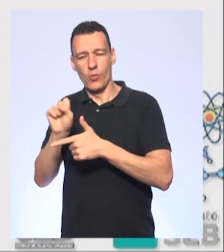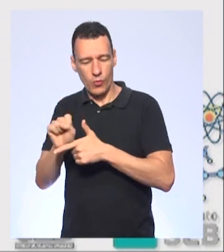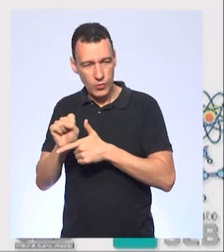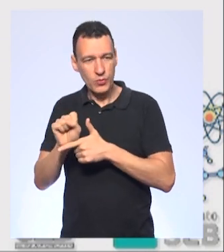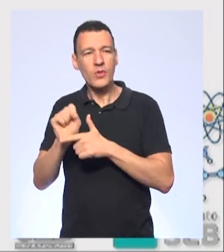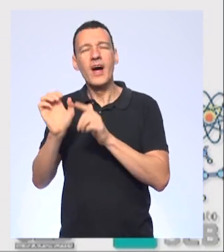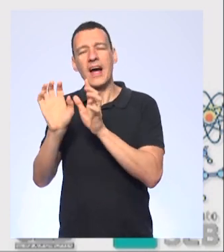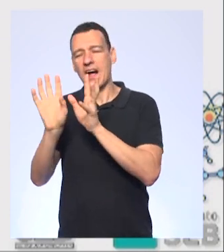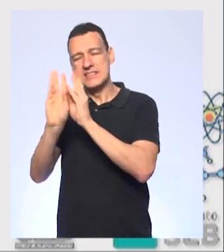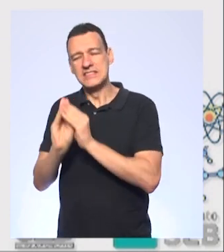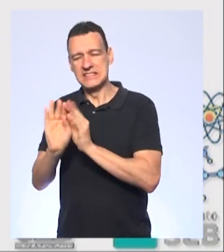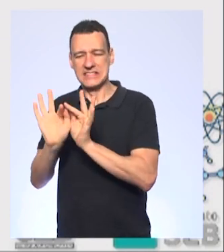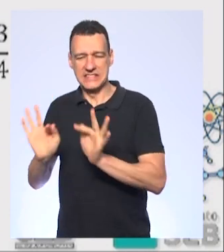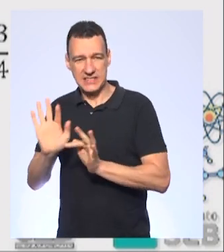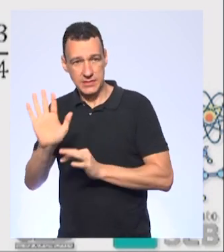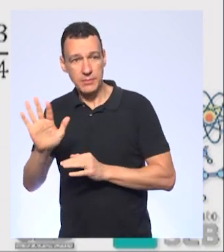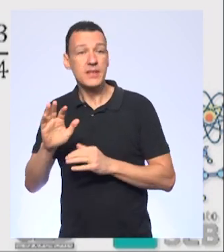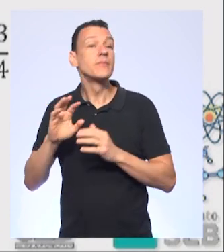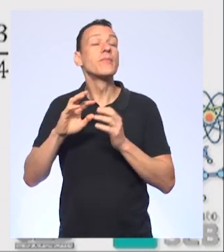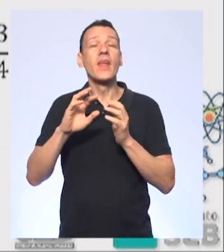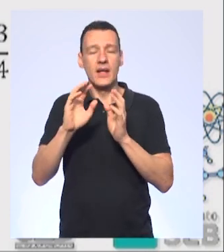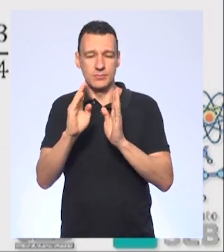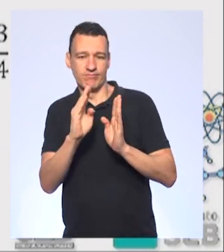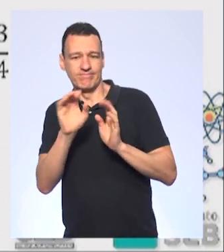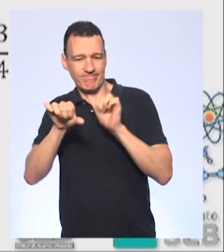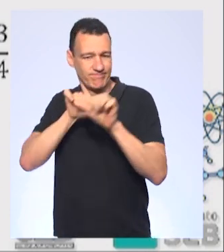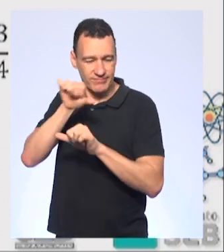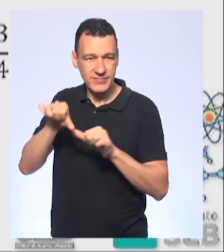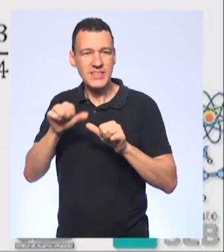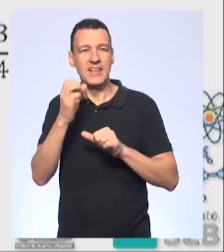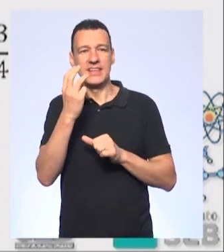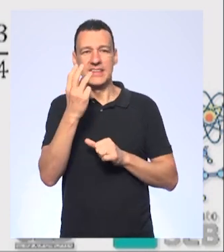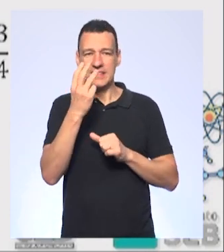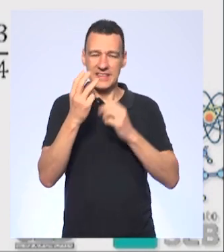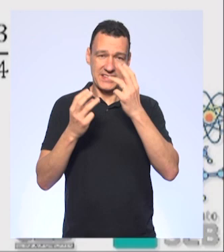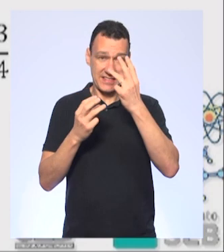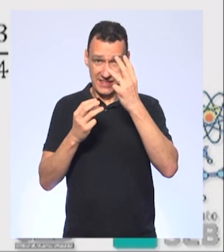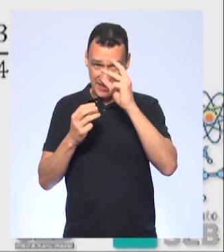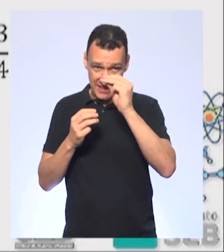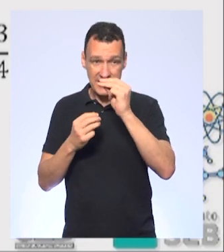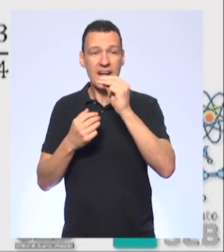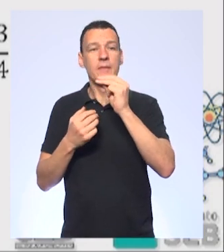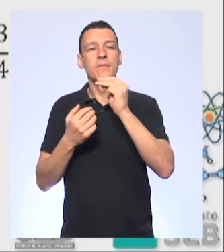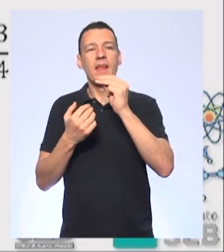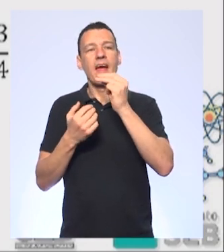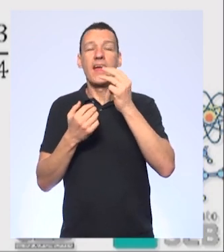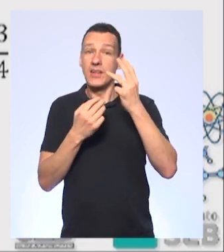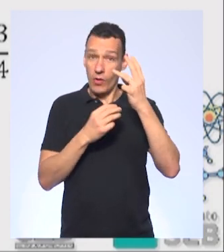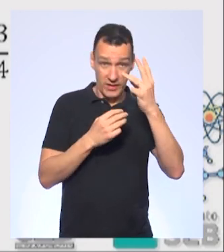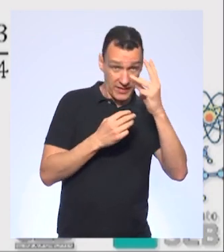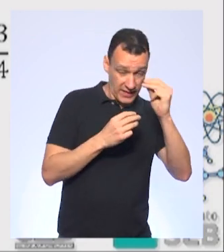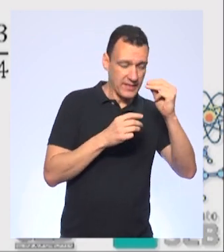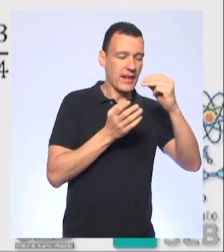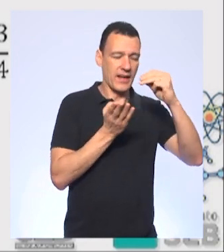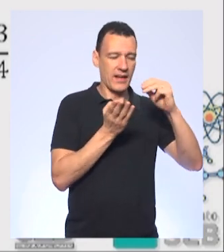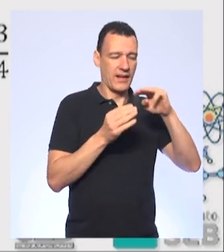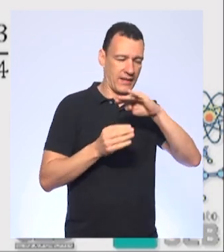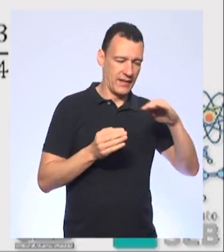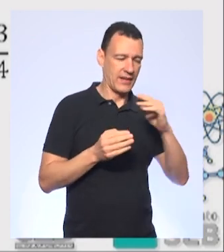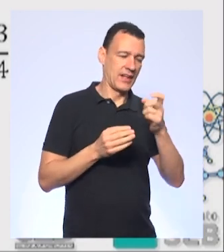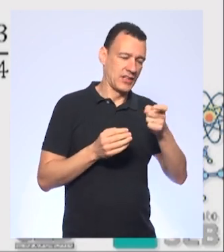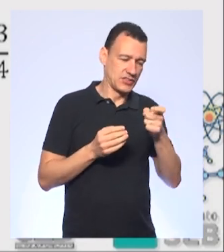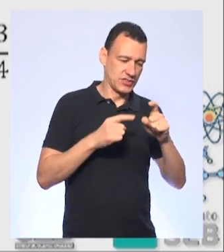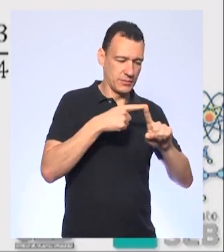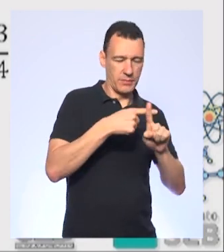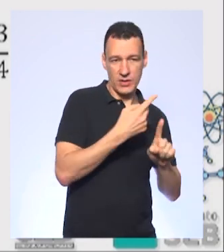nova proporção. 30 está para x mais 2, assim como, cuidado com a aritmética. 24